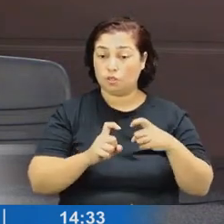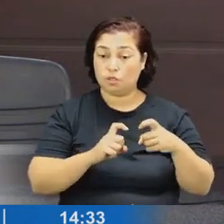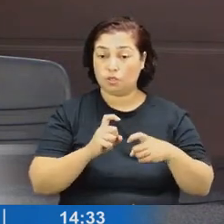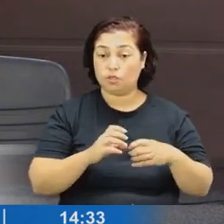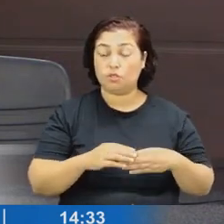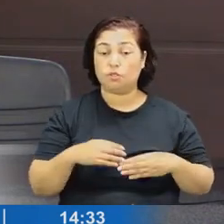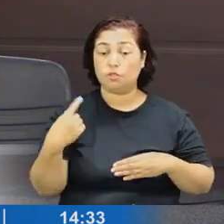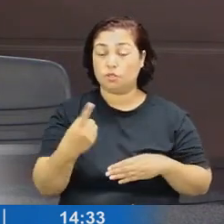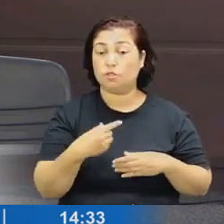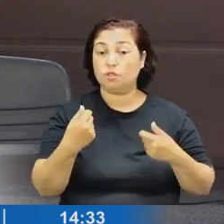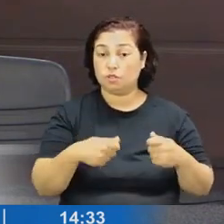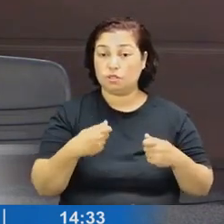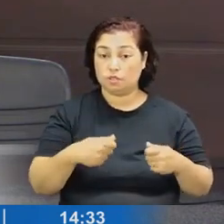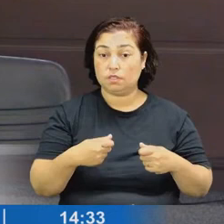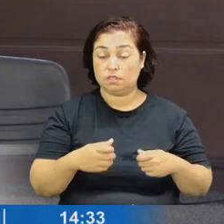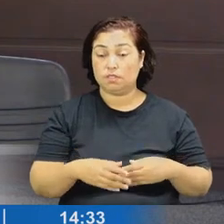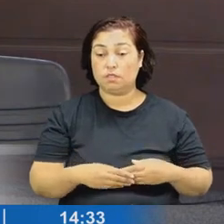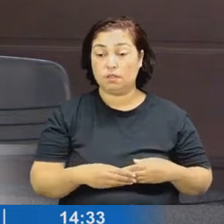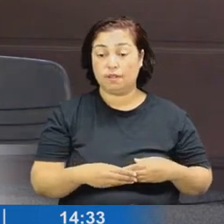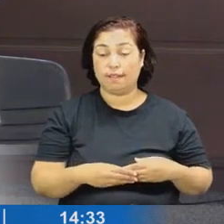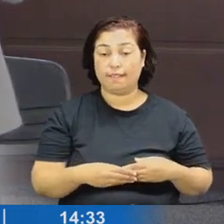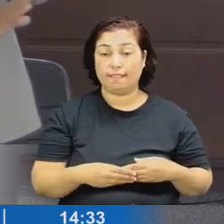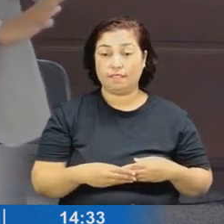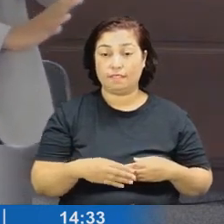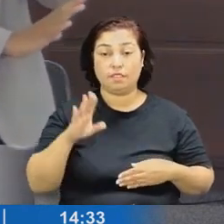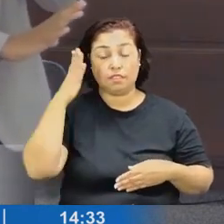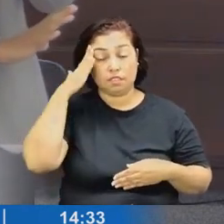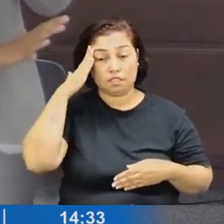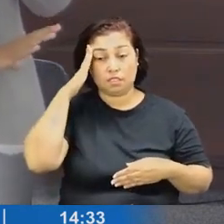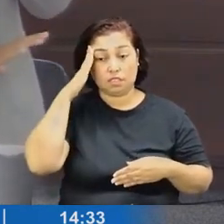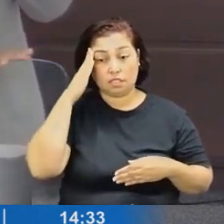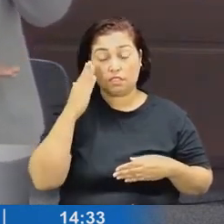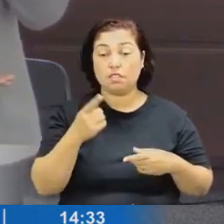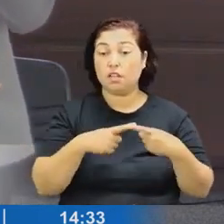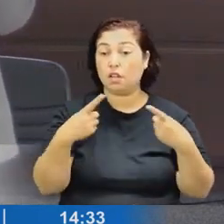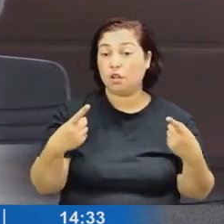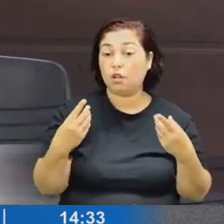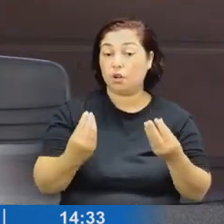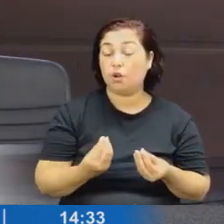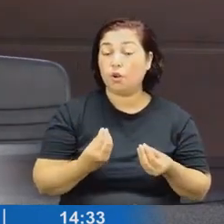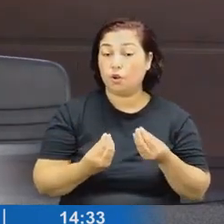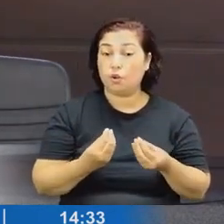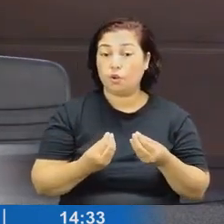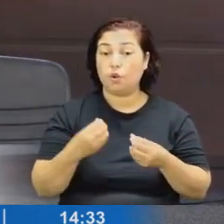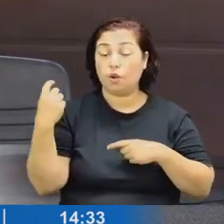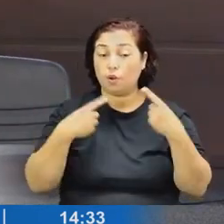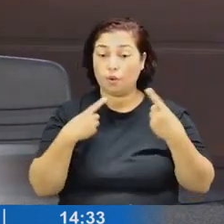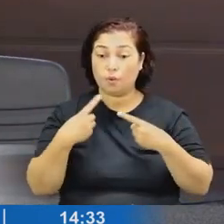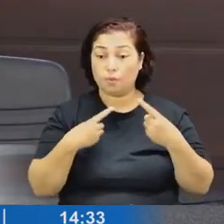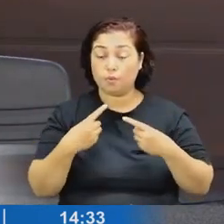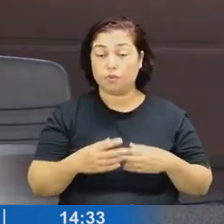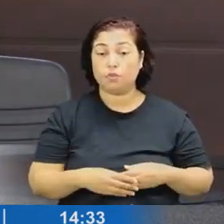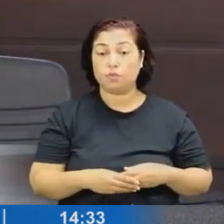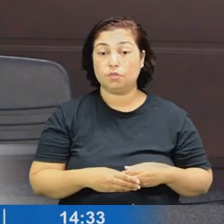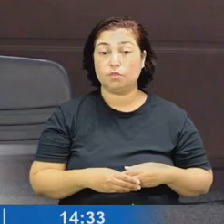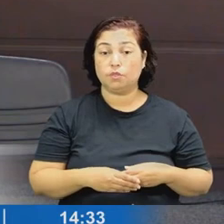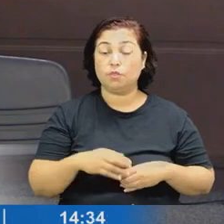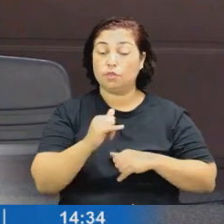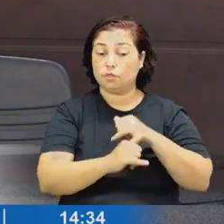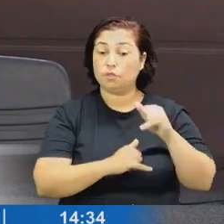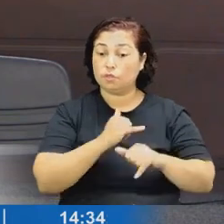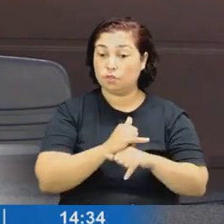eles precisam de efetividade eles entendem muito mais hoje como que se usa política a internet